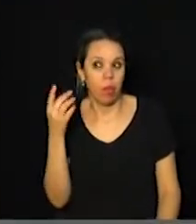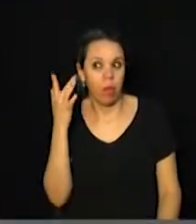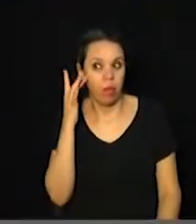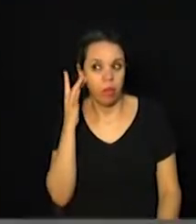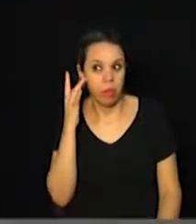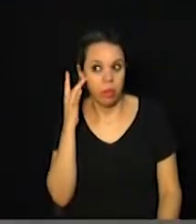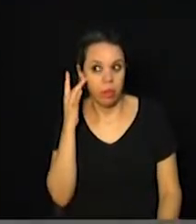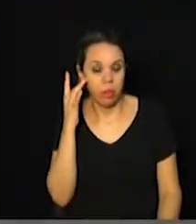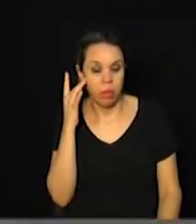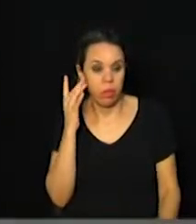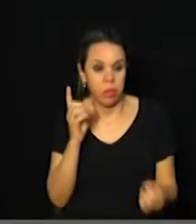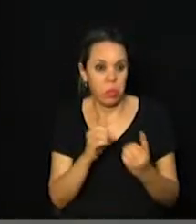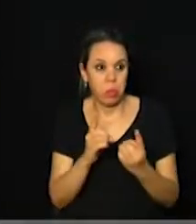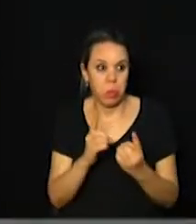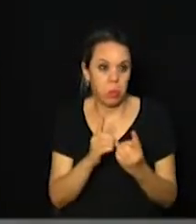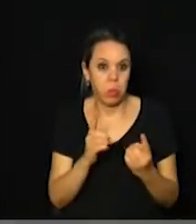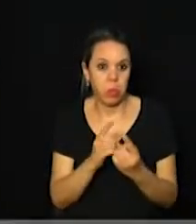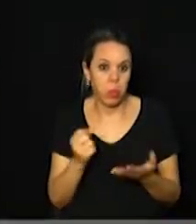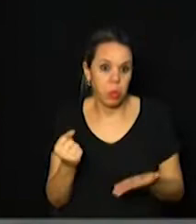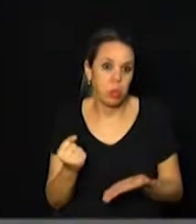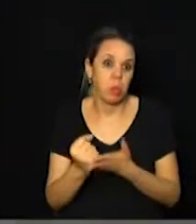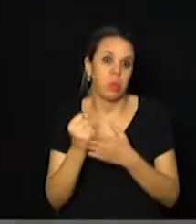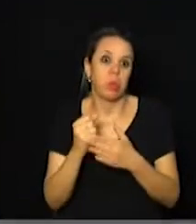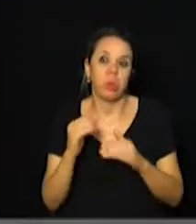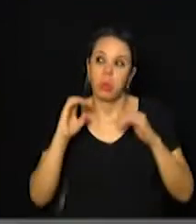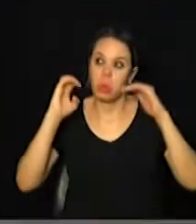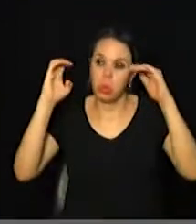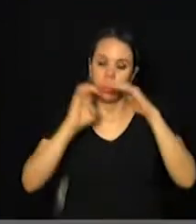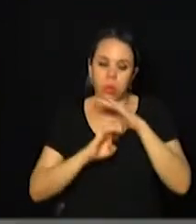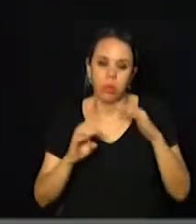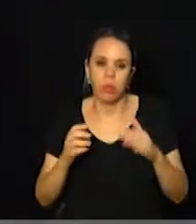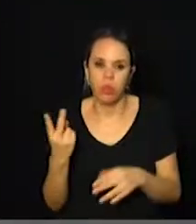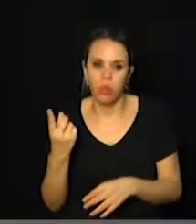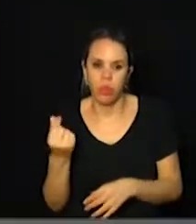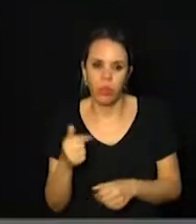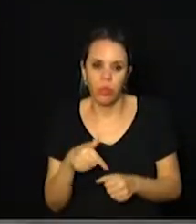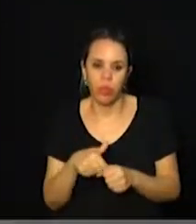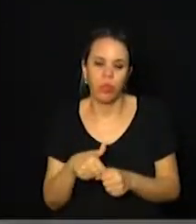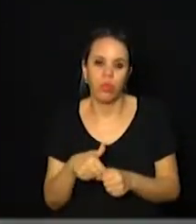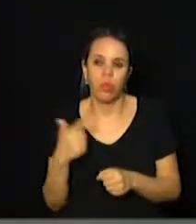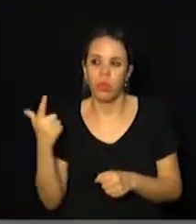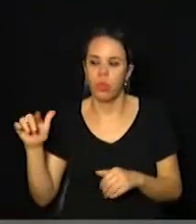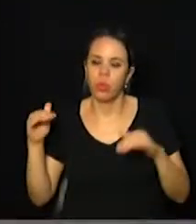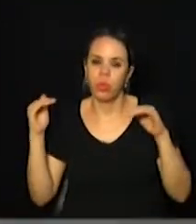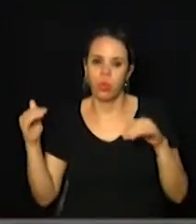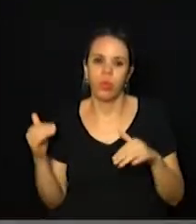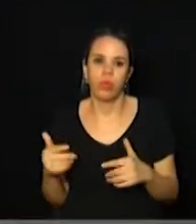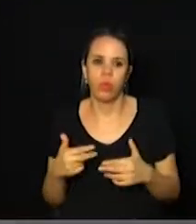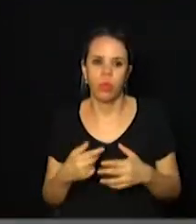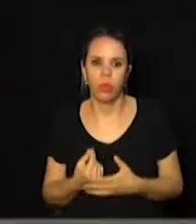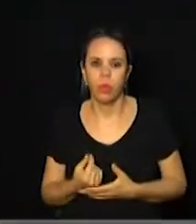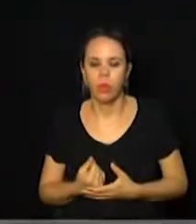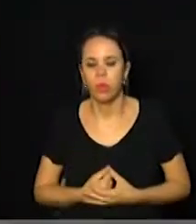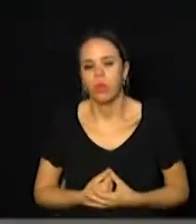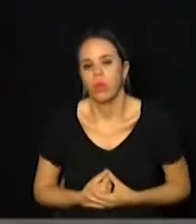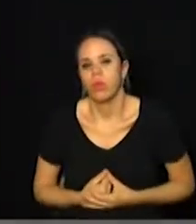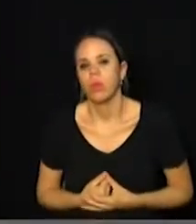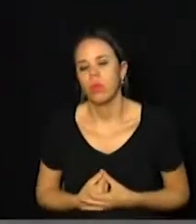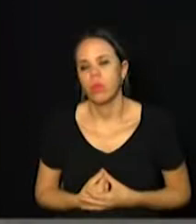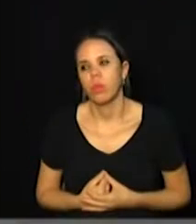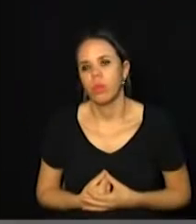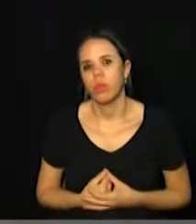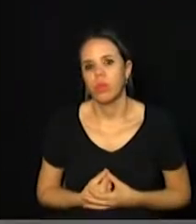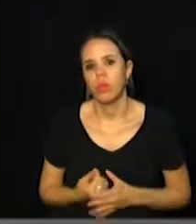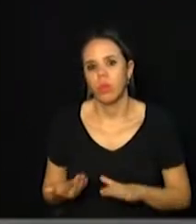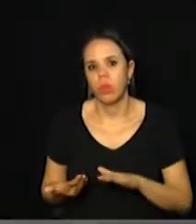a serviço dos grandes um porque o preço do combustível tá em outros patamares preço do Golzinho que tá